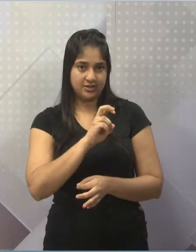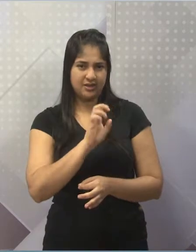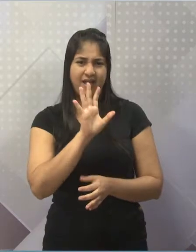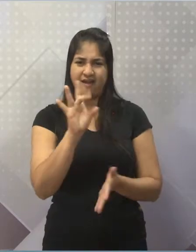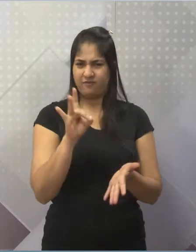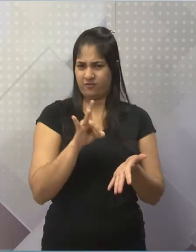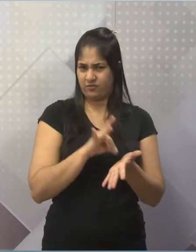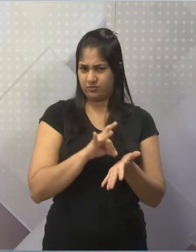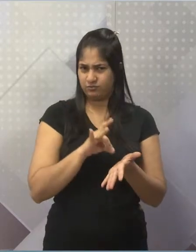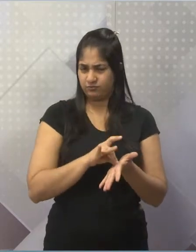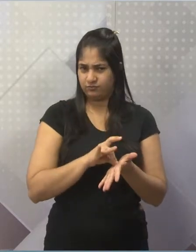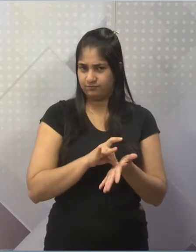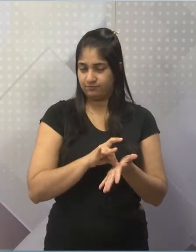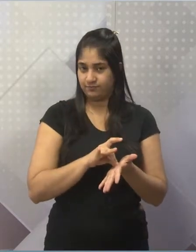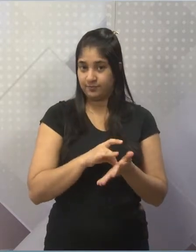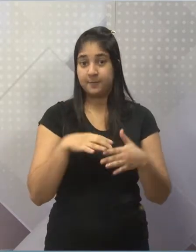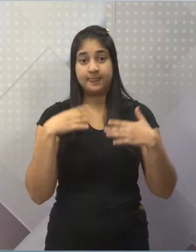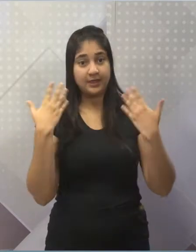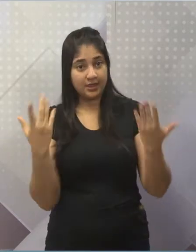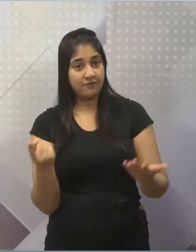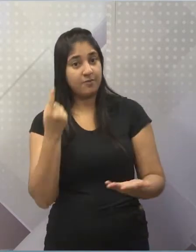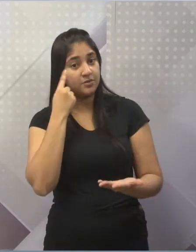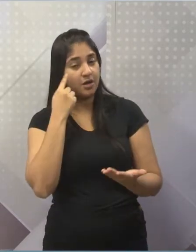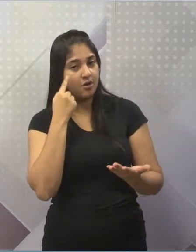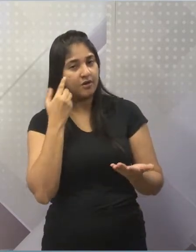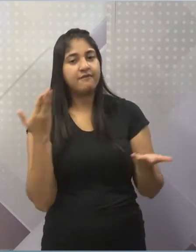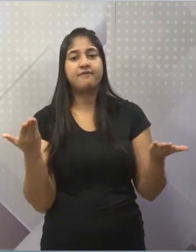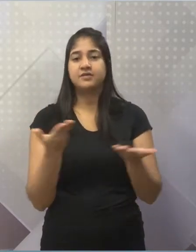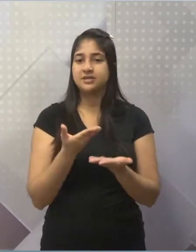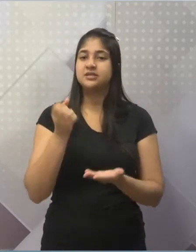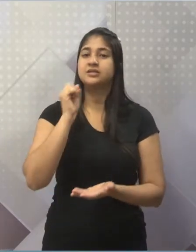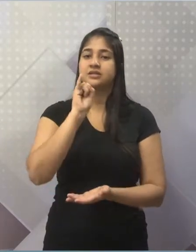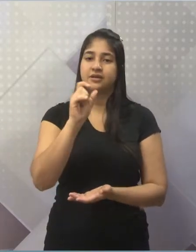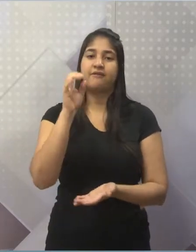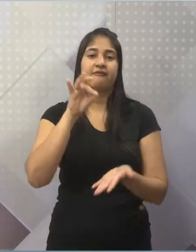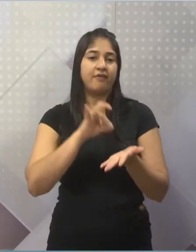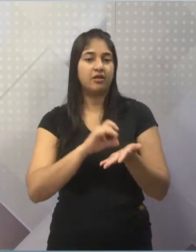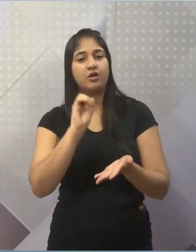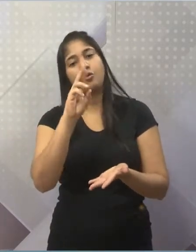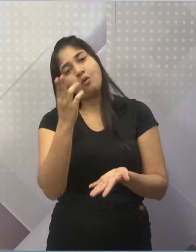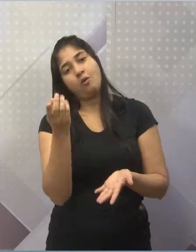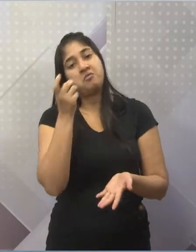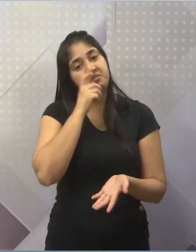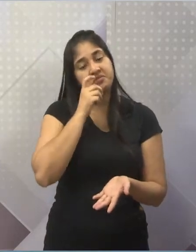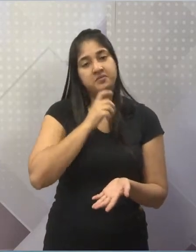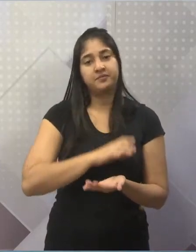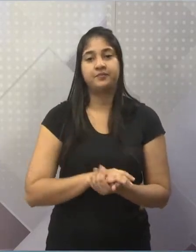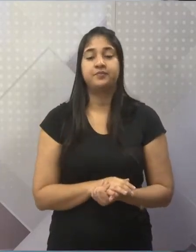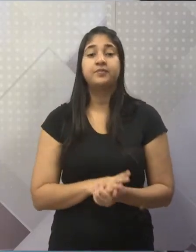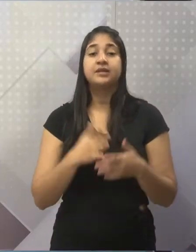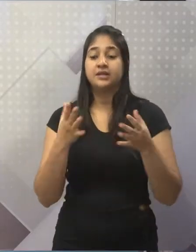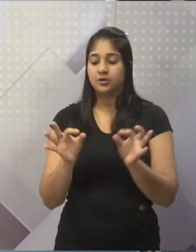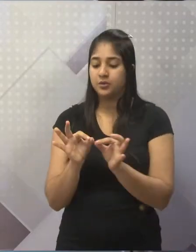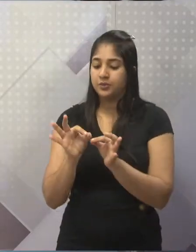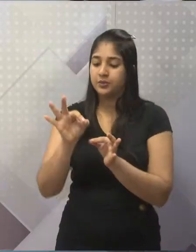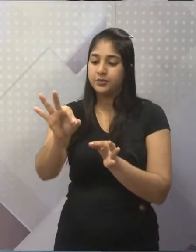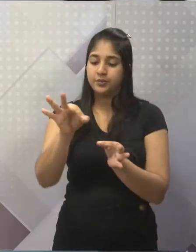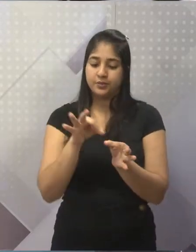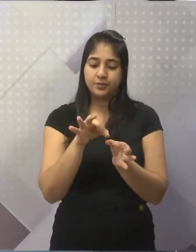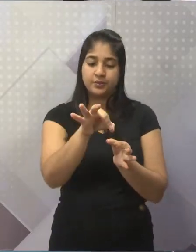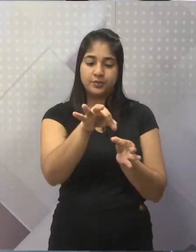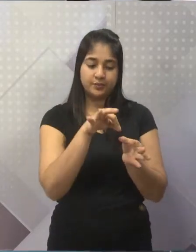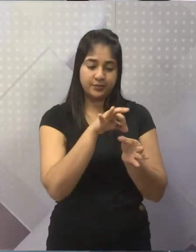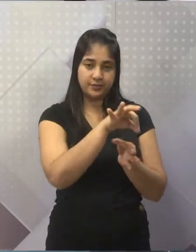é verdadeira? Bem, vamos ver se ela é verdadeira. Ele dá os segmentos